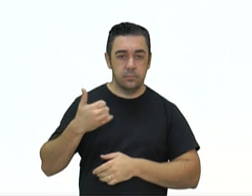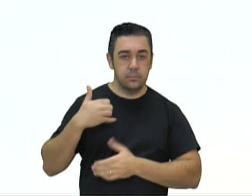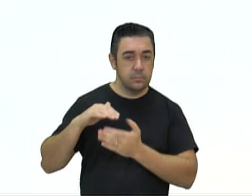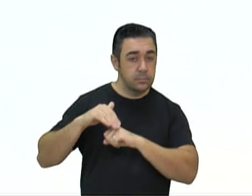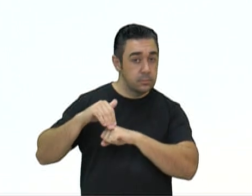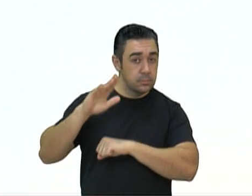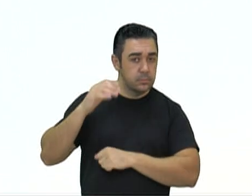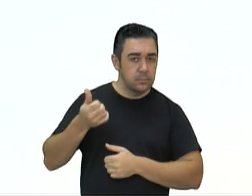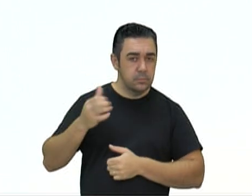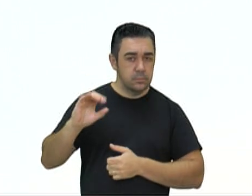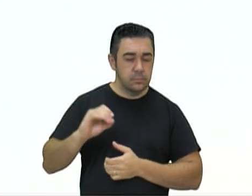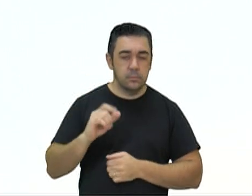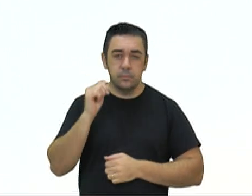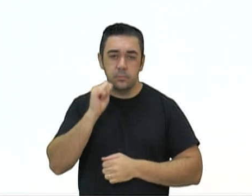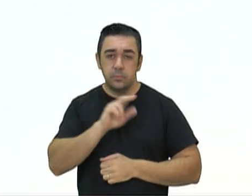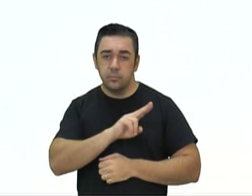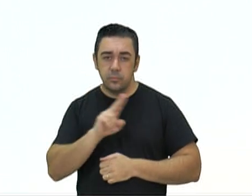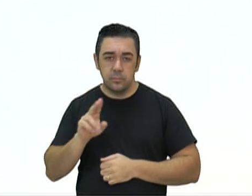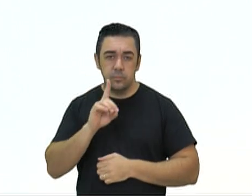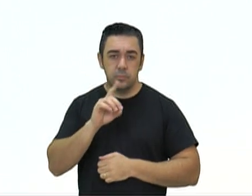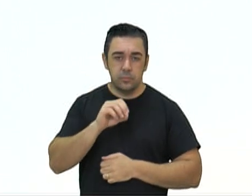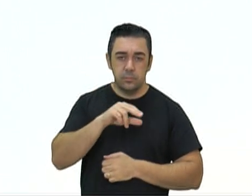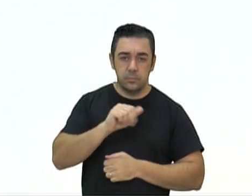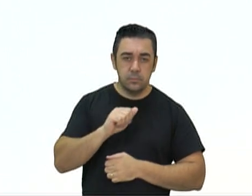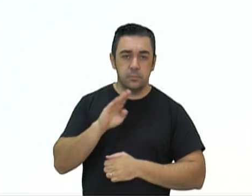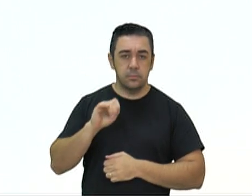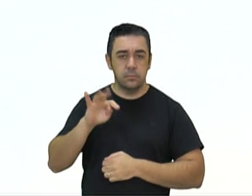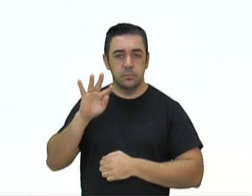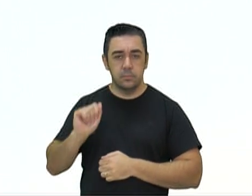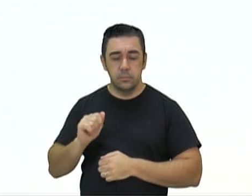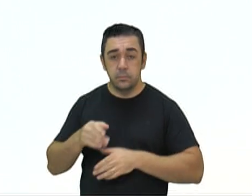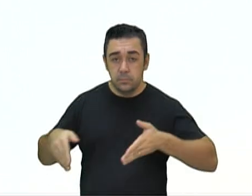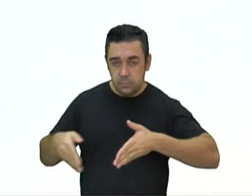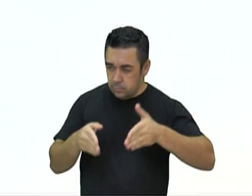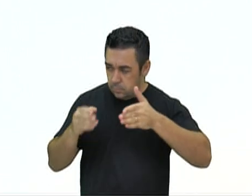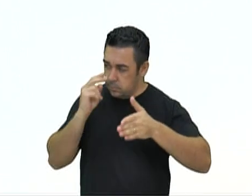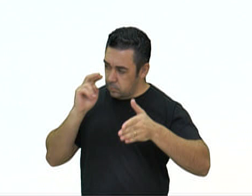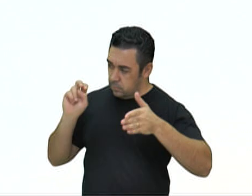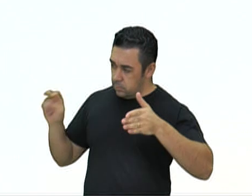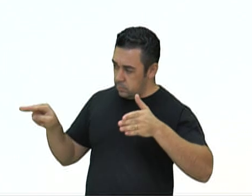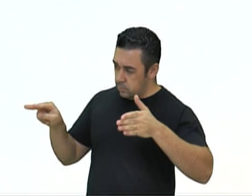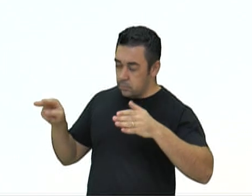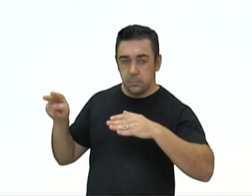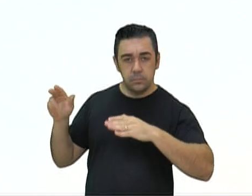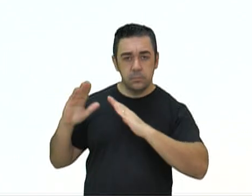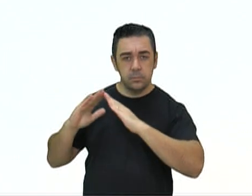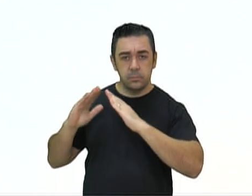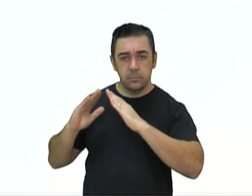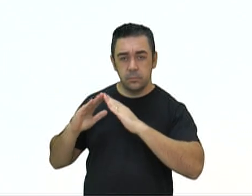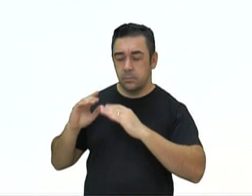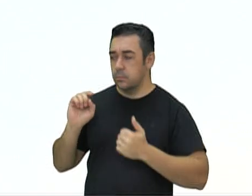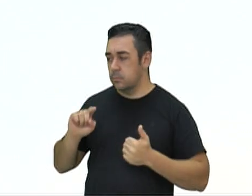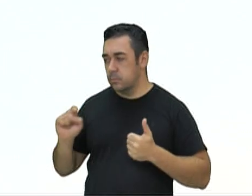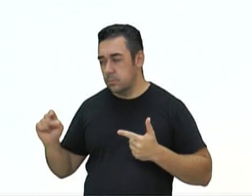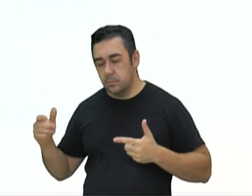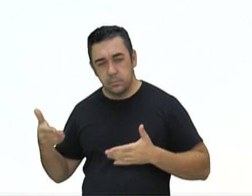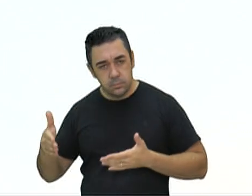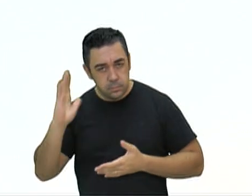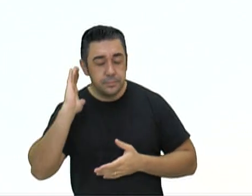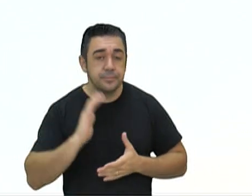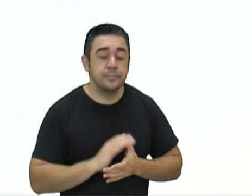anos. Chama-se Dona Benta. Quem passa pela estrada e a vê na varanda, reticências, segue a